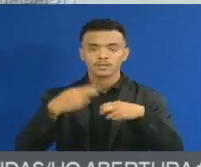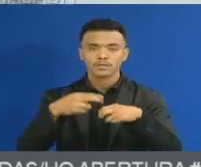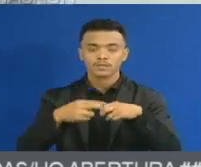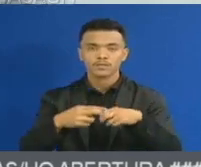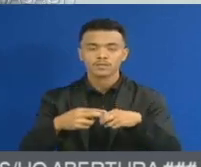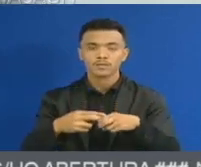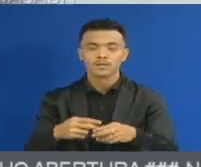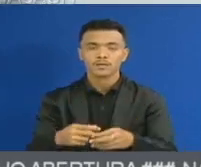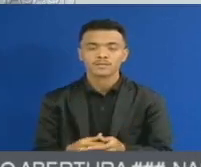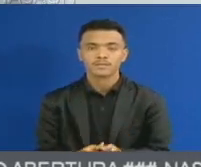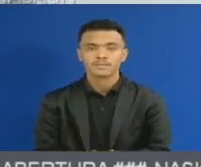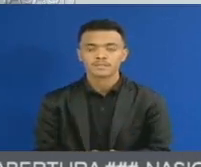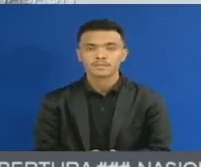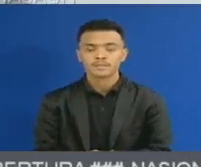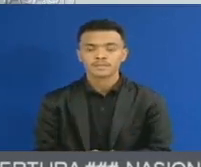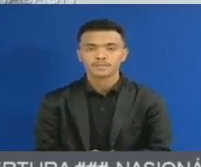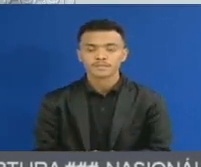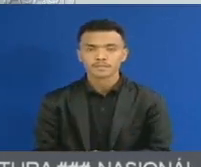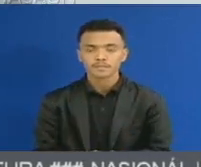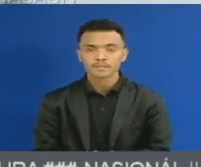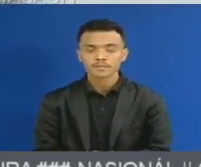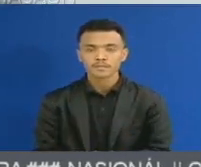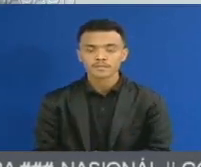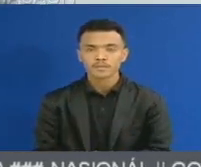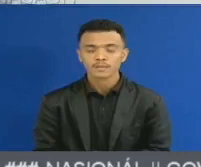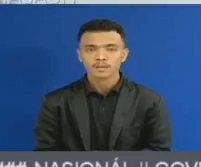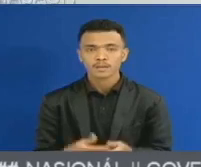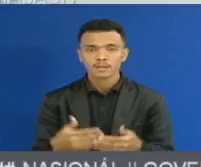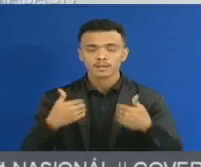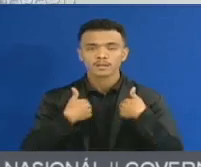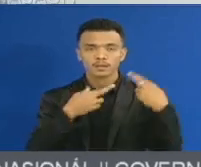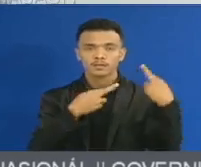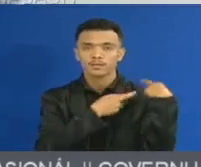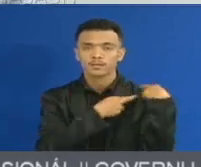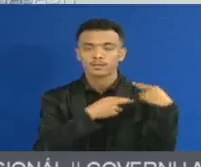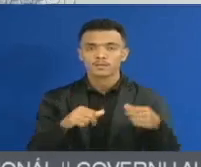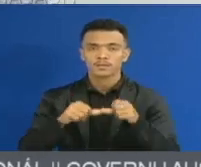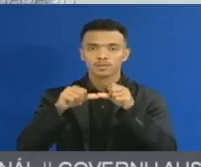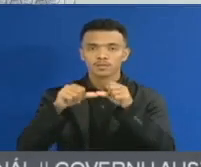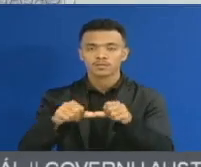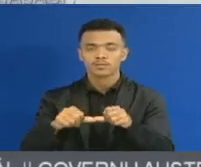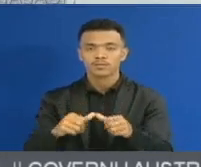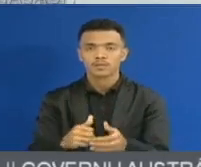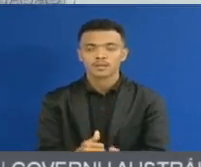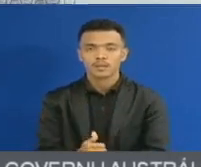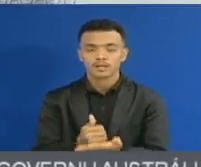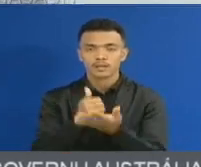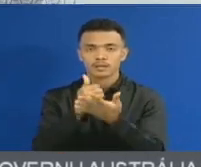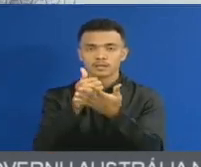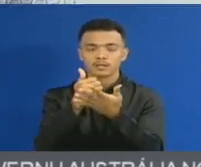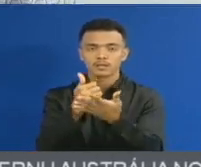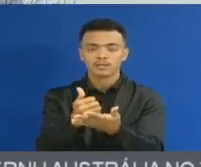gestão. Então, a Federação Hanaimalunen e o papel de Maca continua ralo acompanhamento,